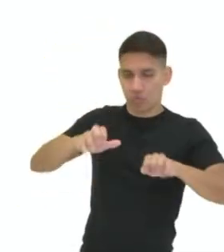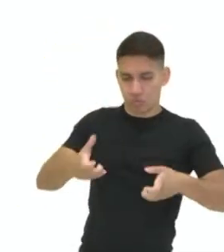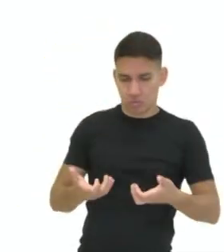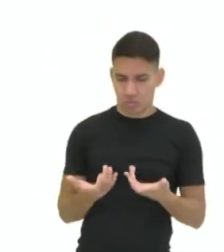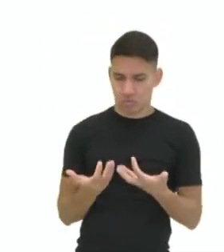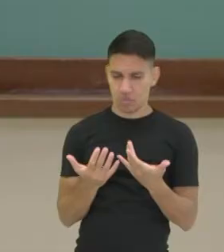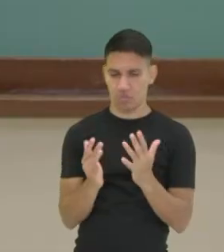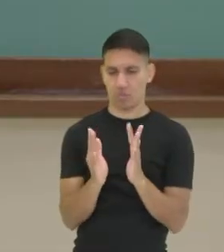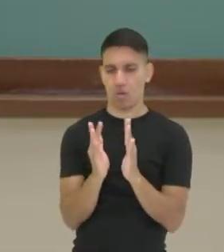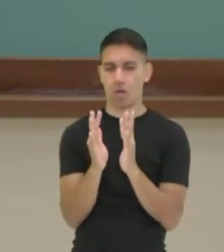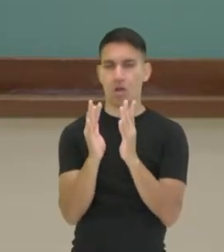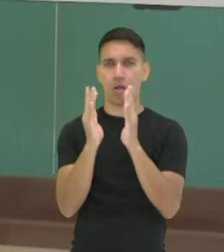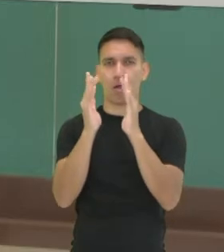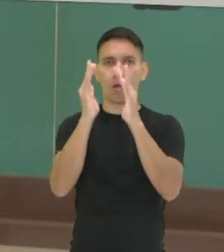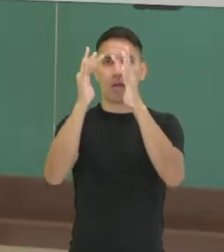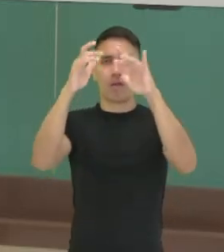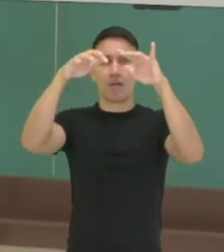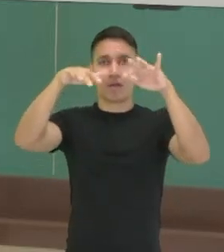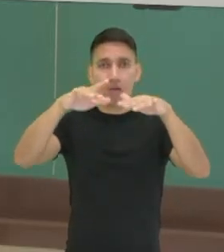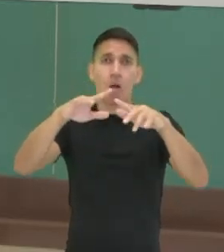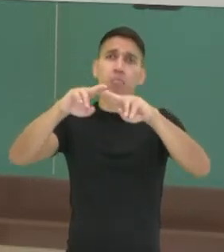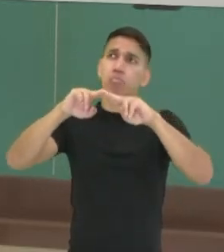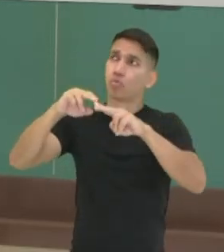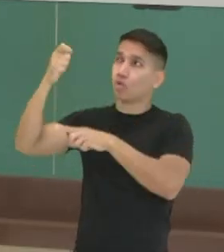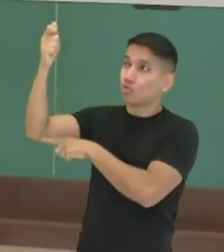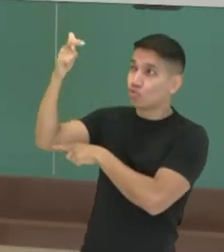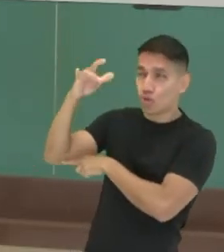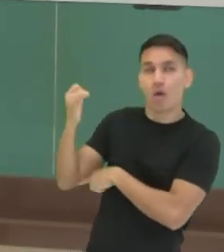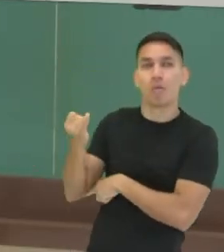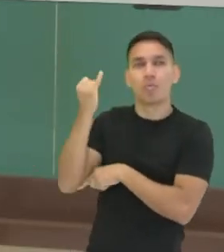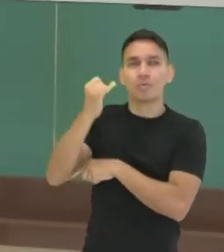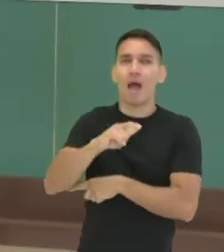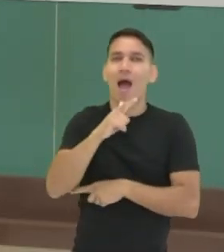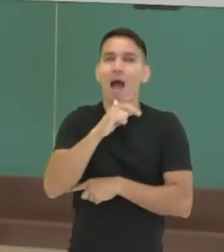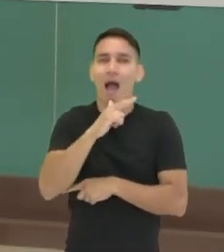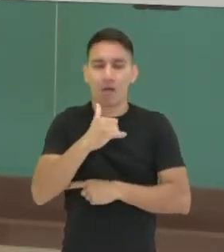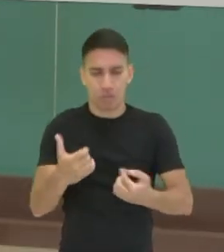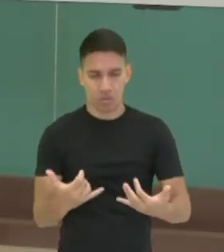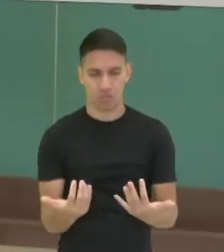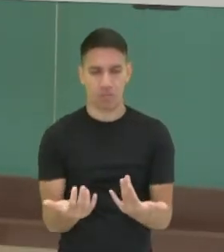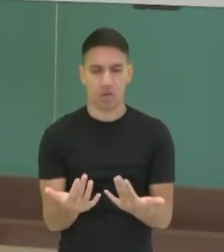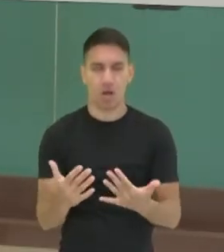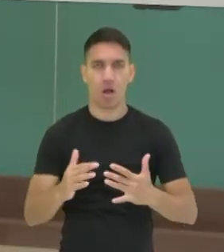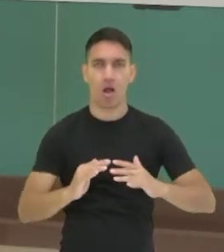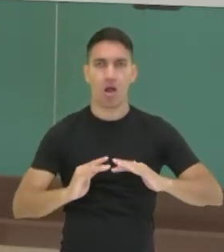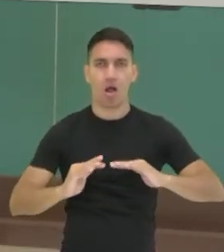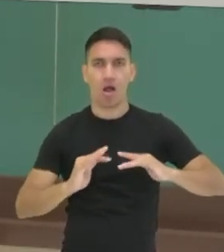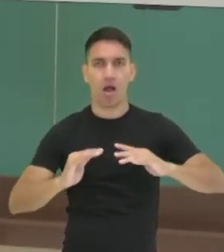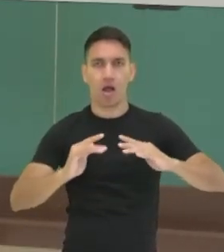o Sol é importante, é essencial, esse é um fenômeno natural. Essa água vai subir, tá?